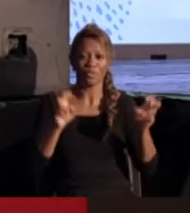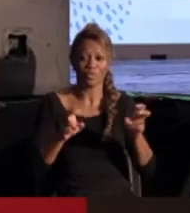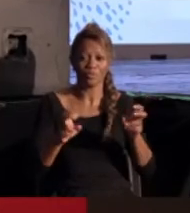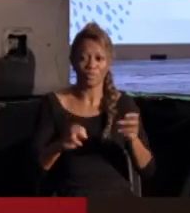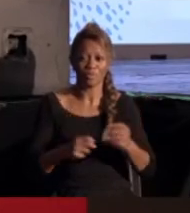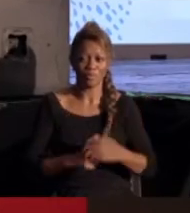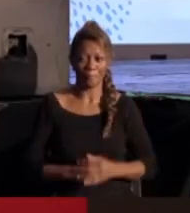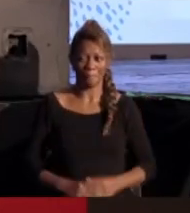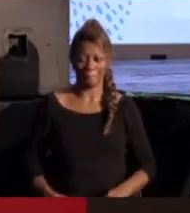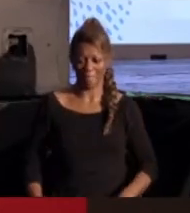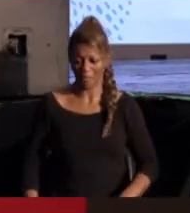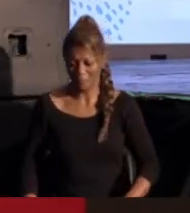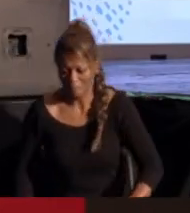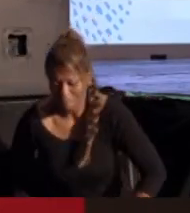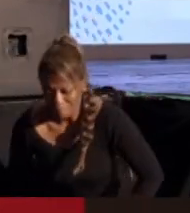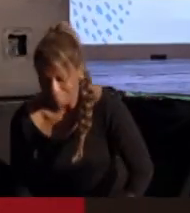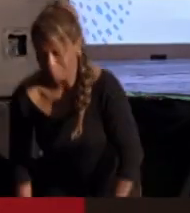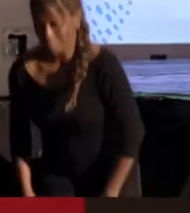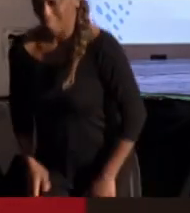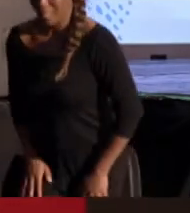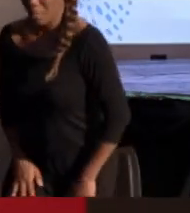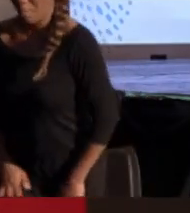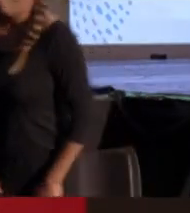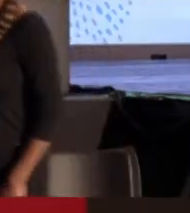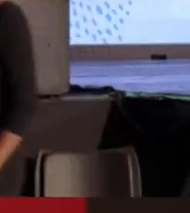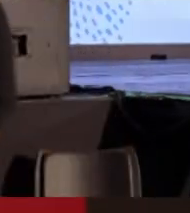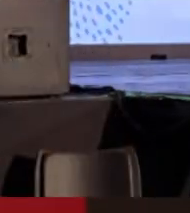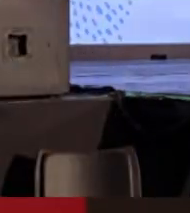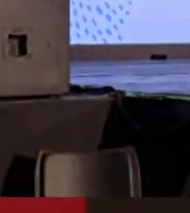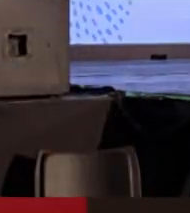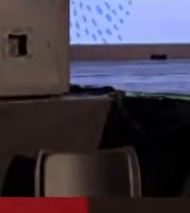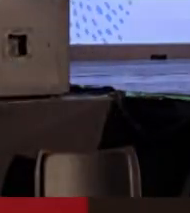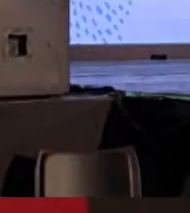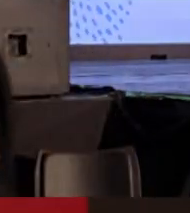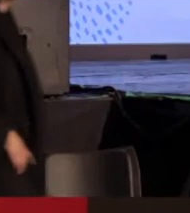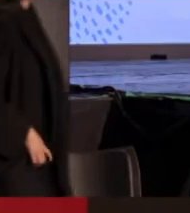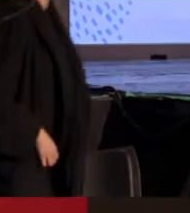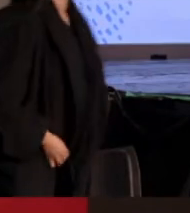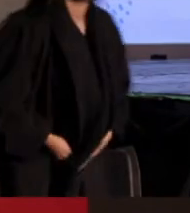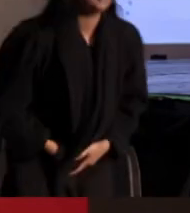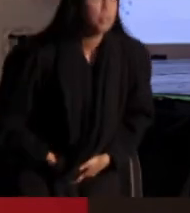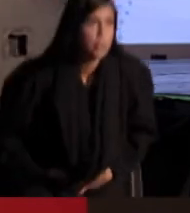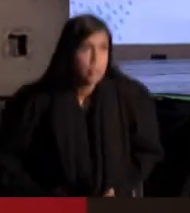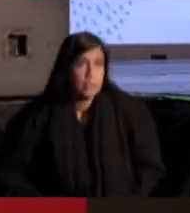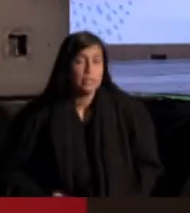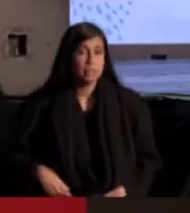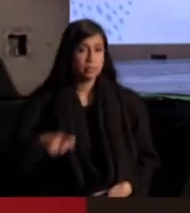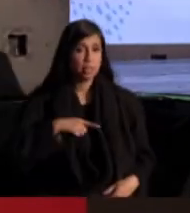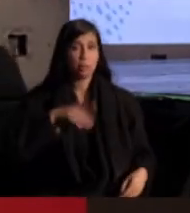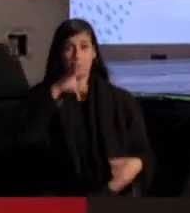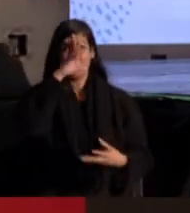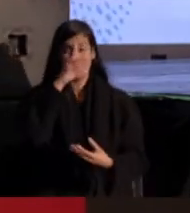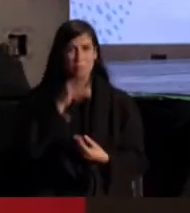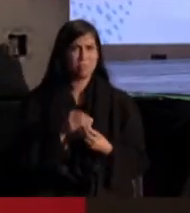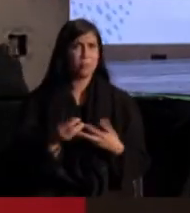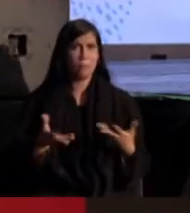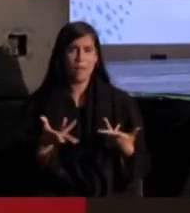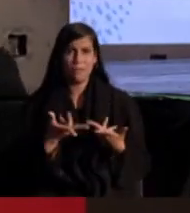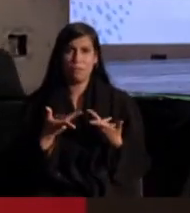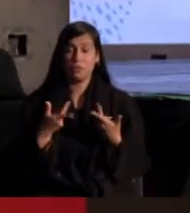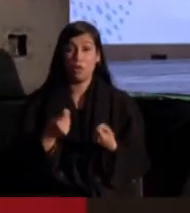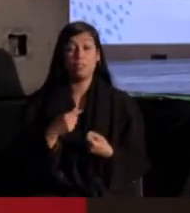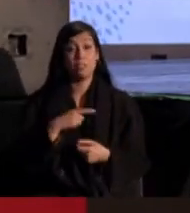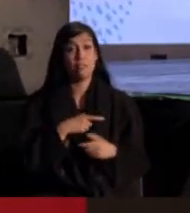dias uma compreensão fantástica desse lugar, e de um lugar que vinha se